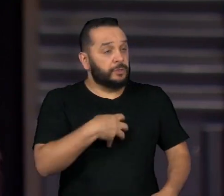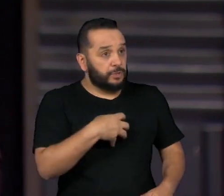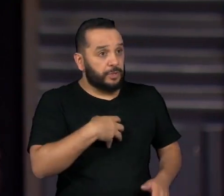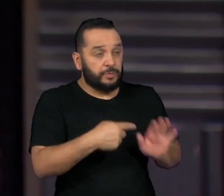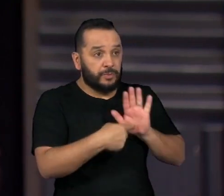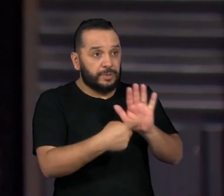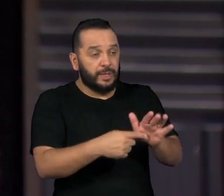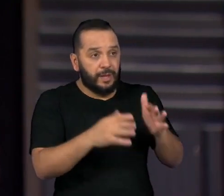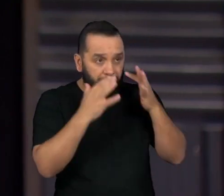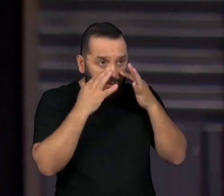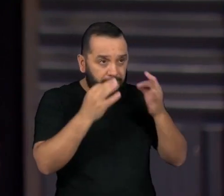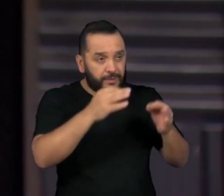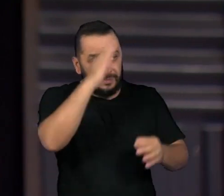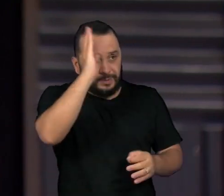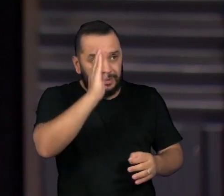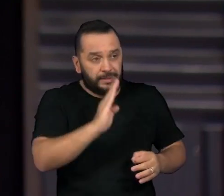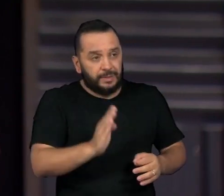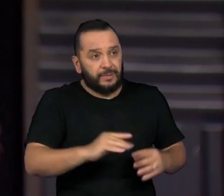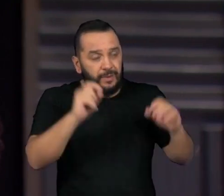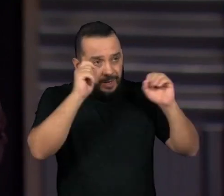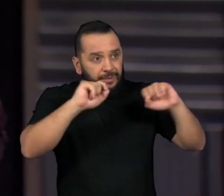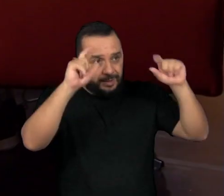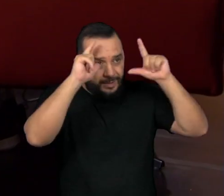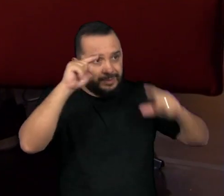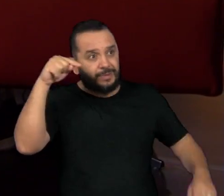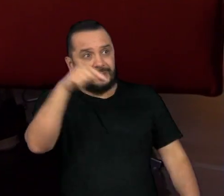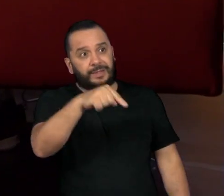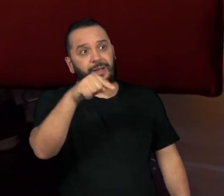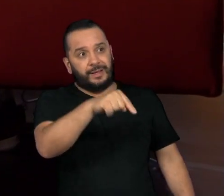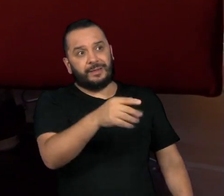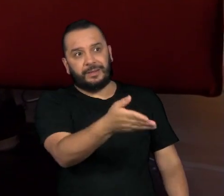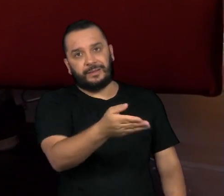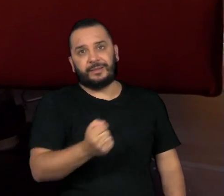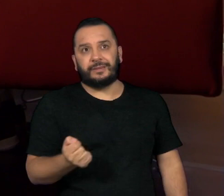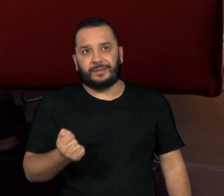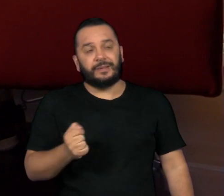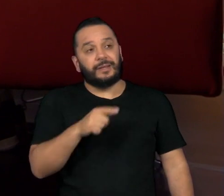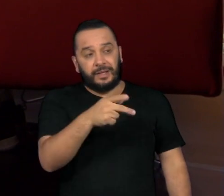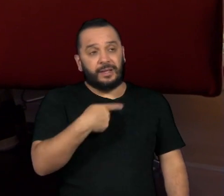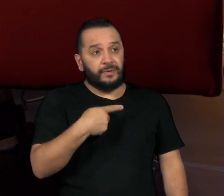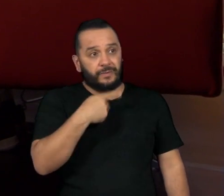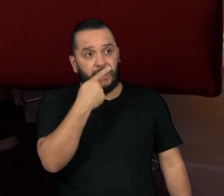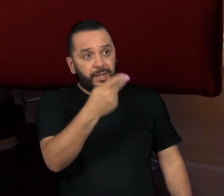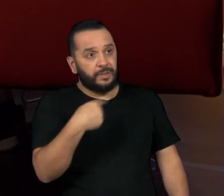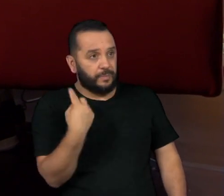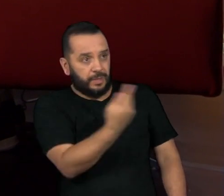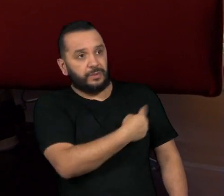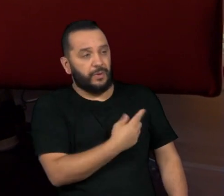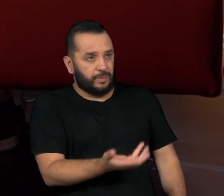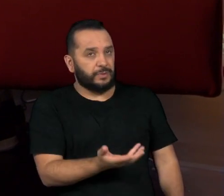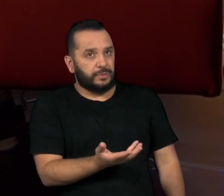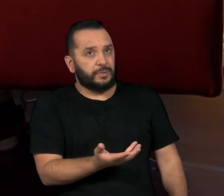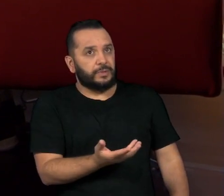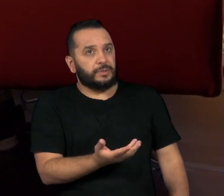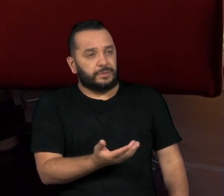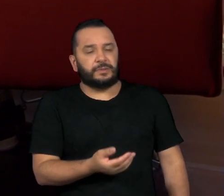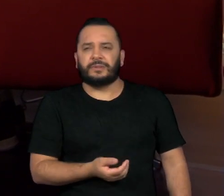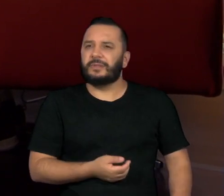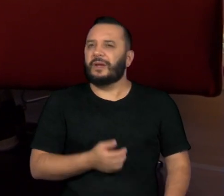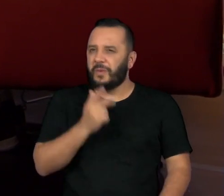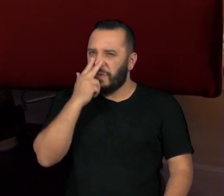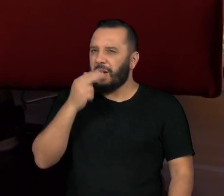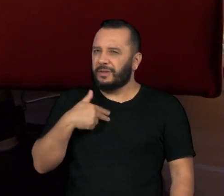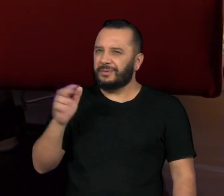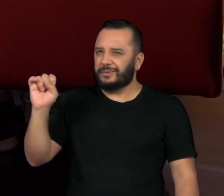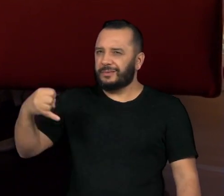alô Brasil, presta atenção nesse cara aqui. Talvez. Que ele está falando para nós de uma maneira que agora vocês podem